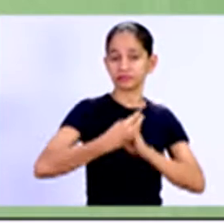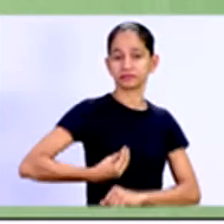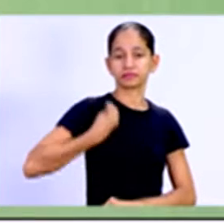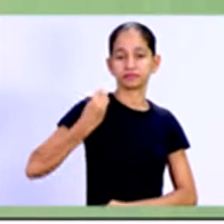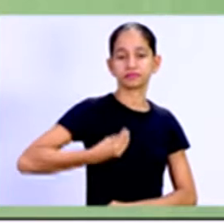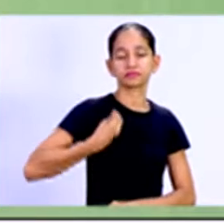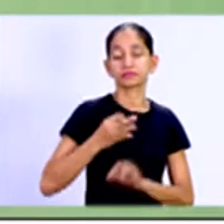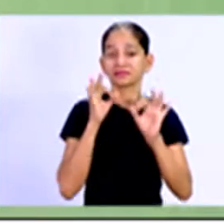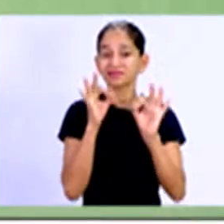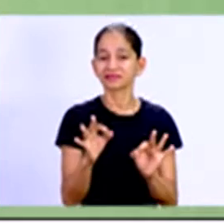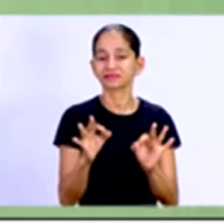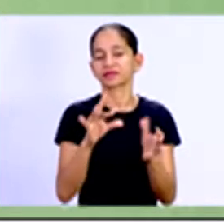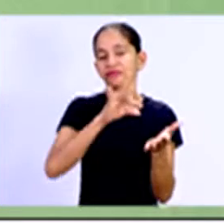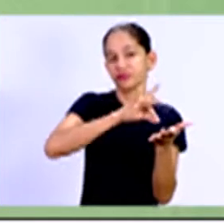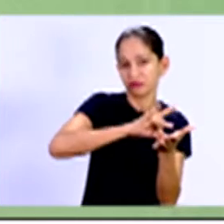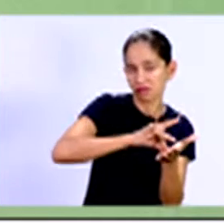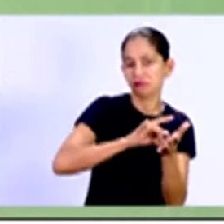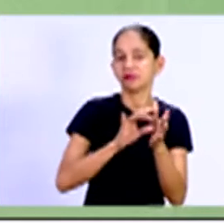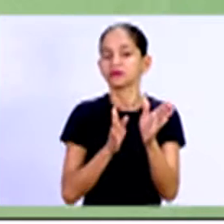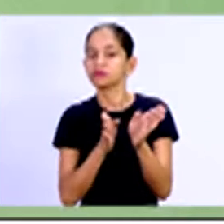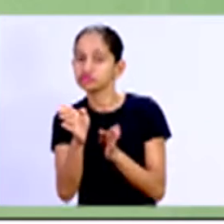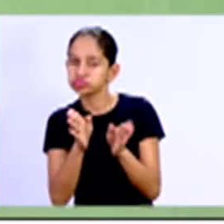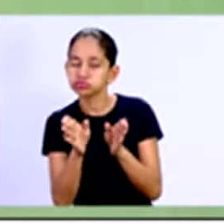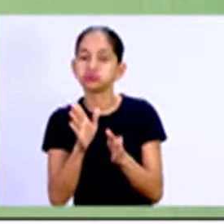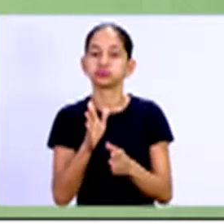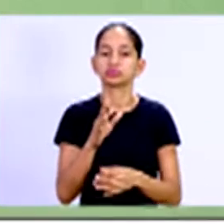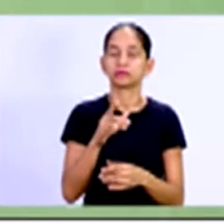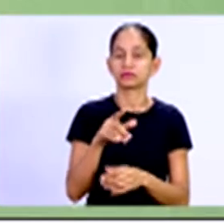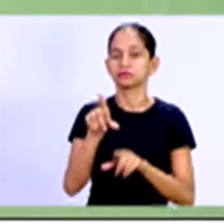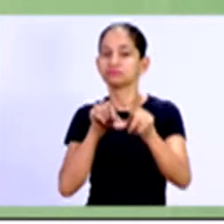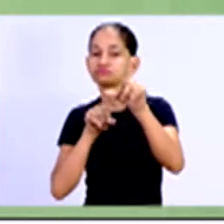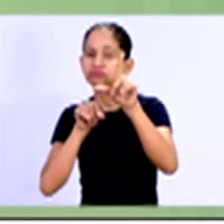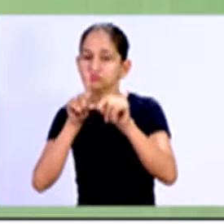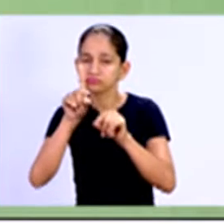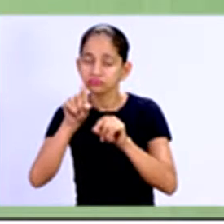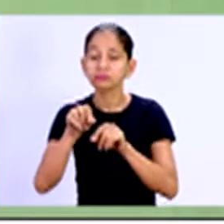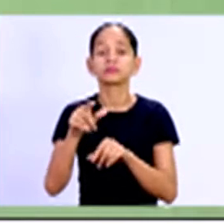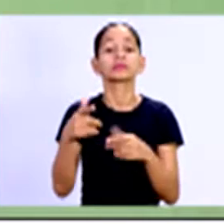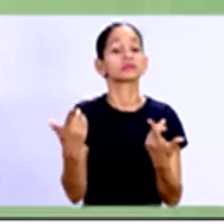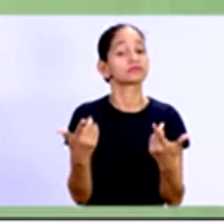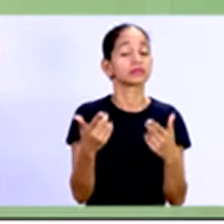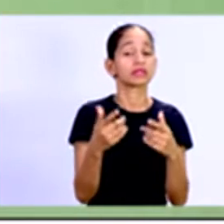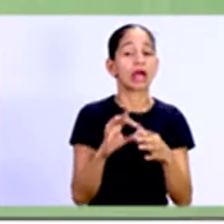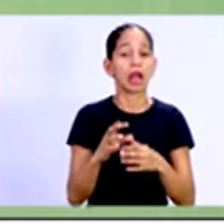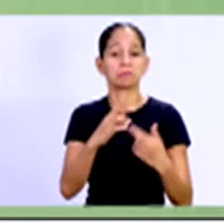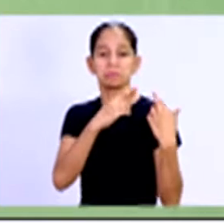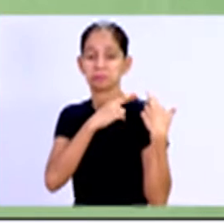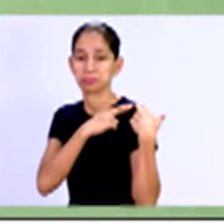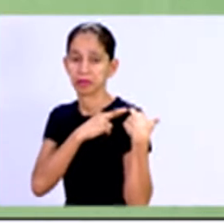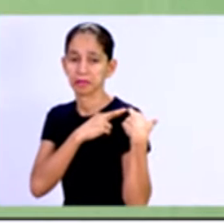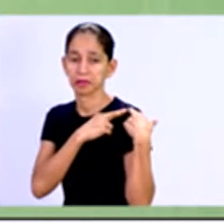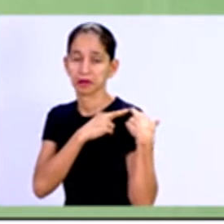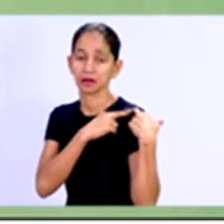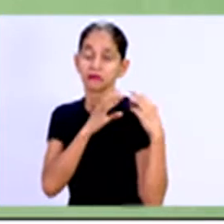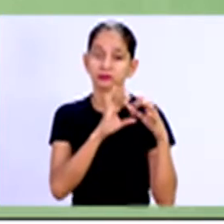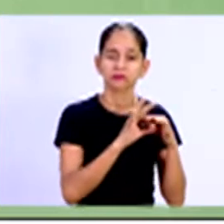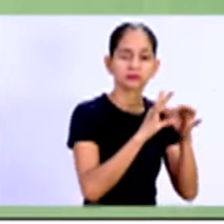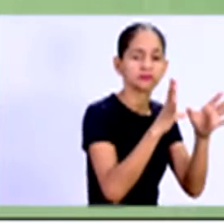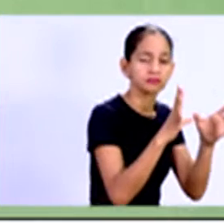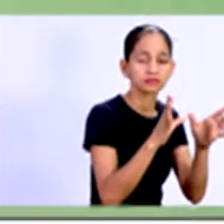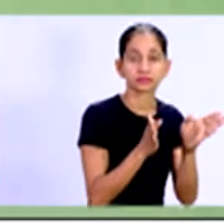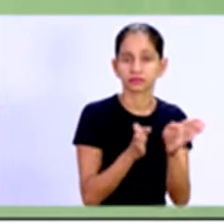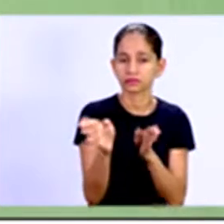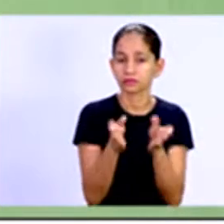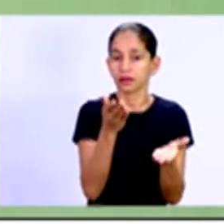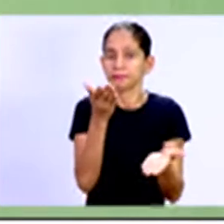que ao mesmo tempo que esse sujeito ele é responsável, ele é livre. E talvez essa